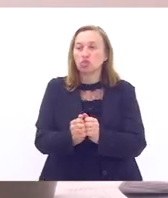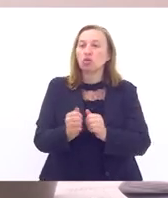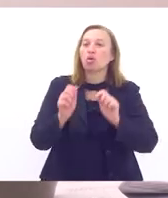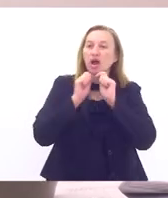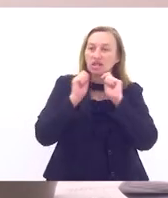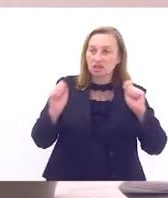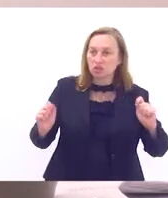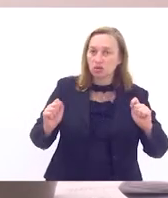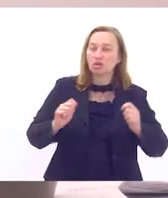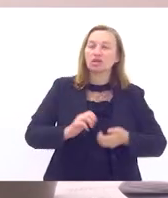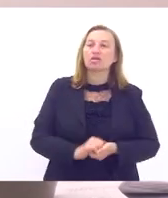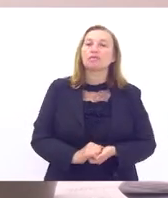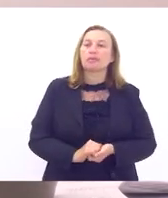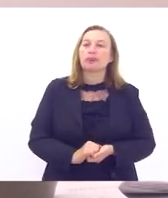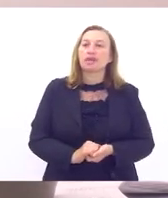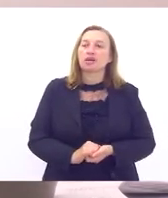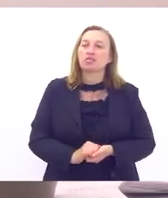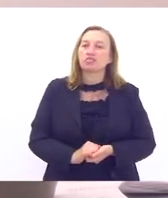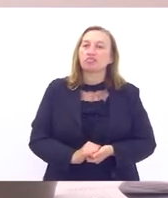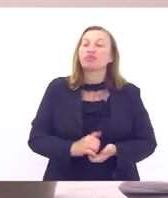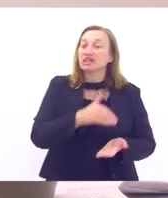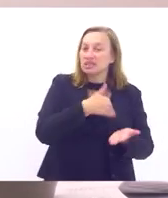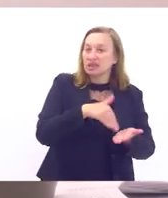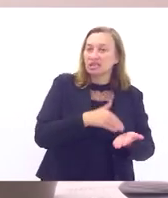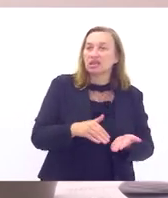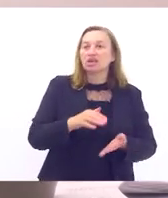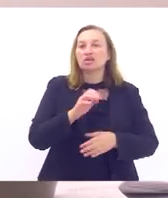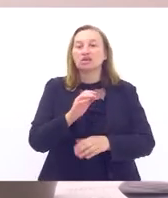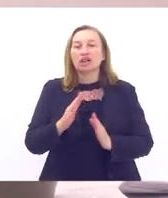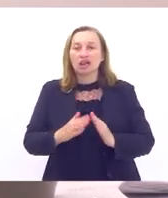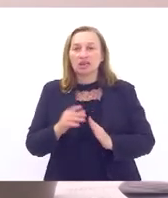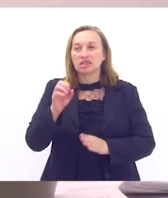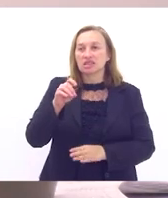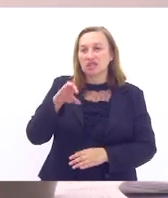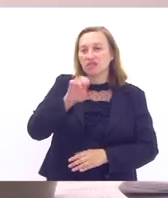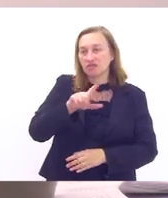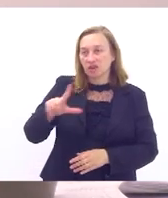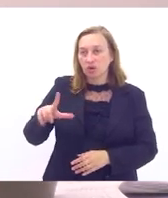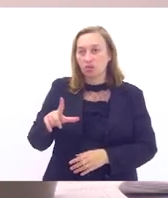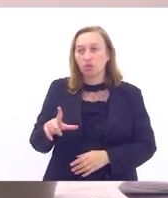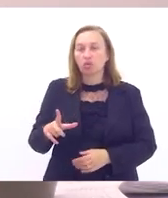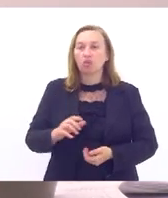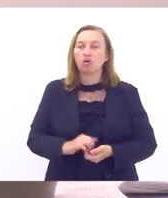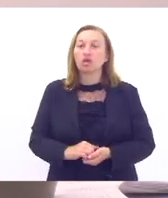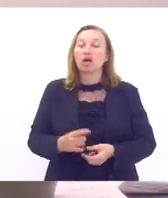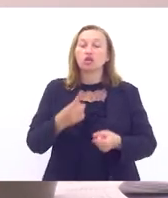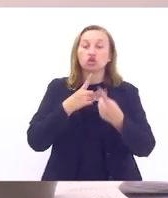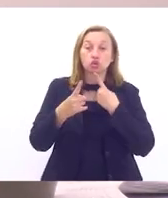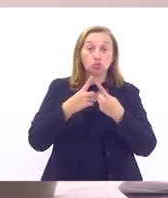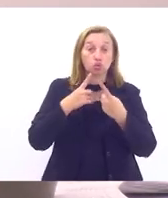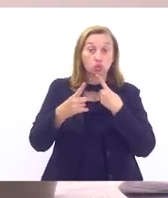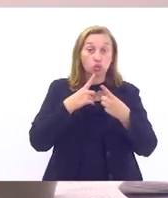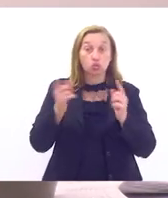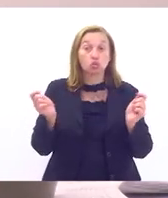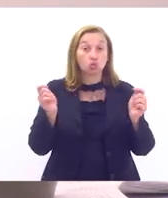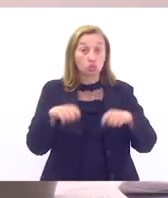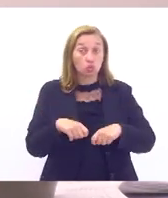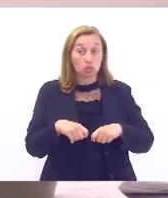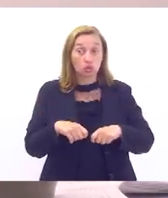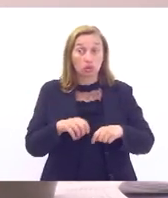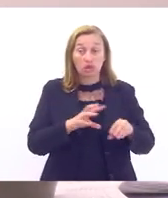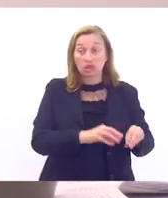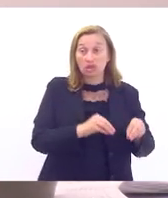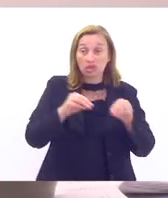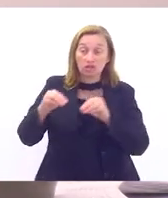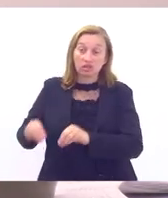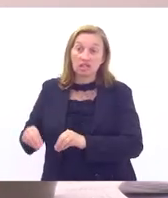assessores da Secretaria de Estado da Casa Civil, com vistas a discutir a possibilidade de transferir